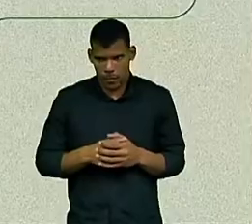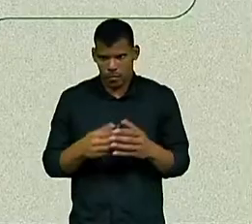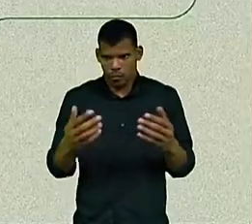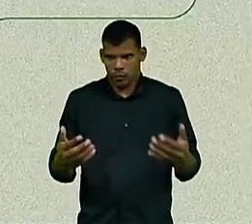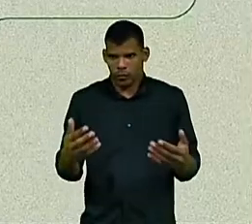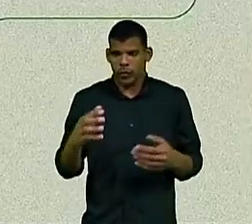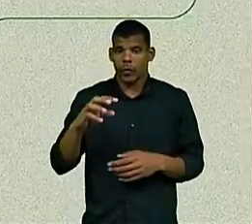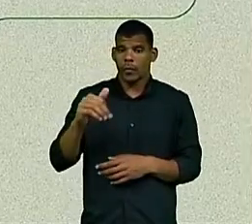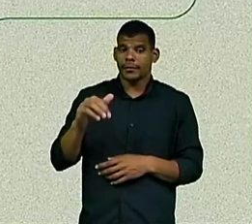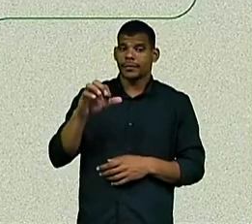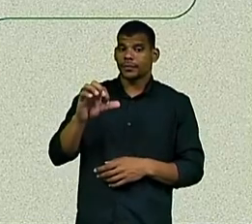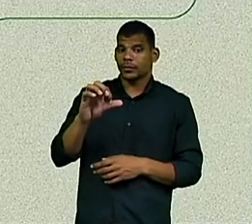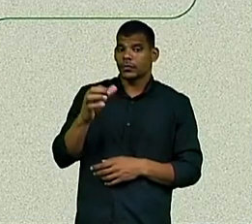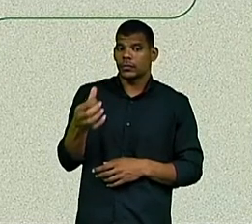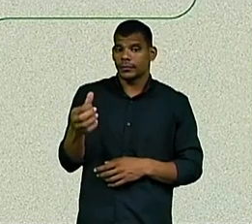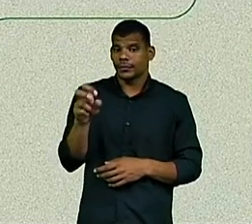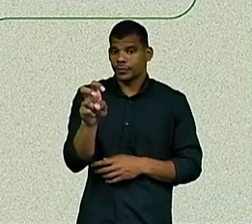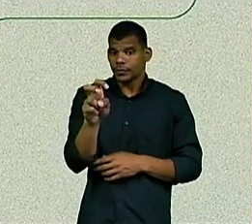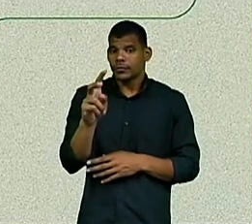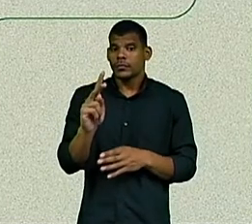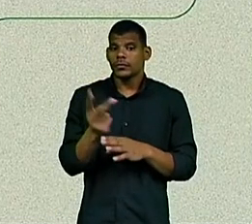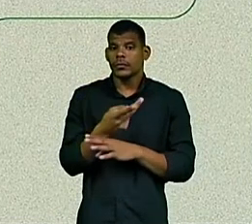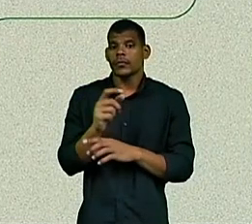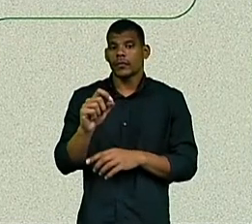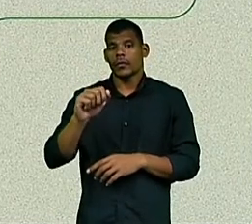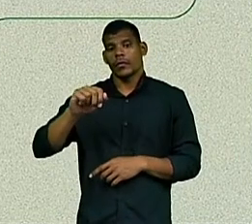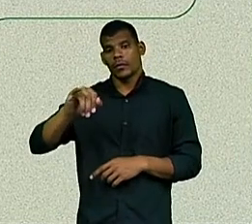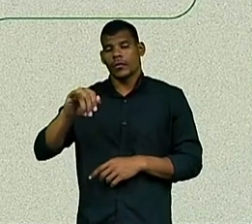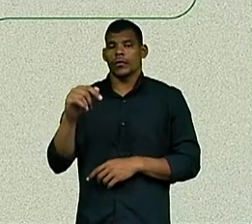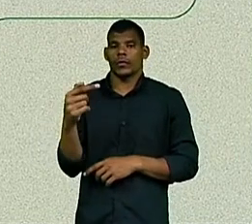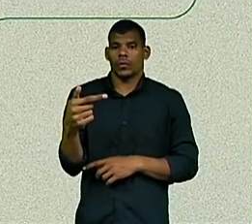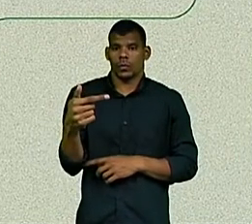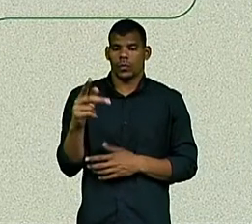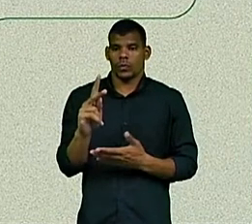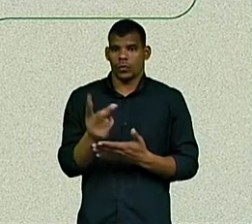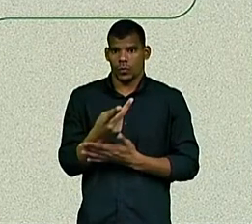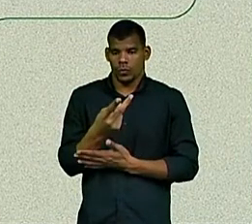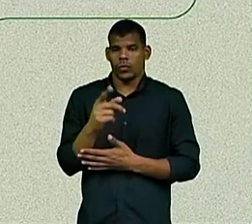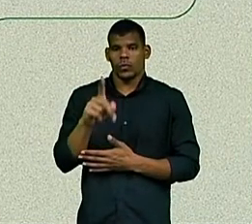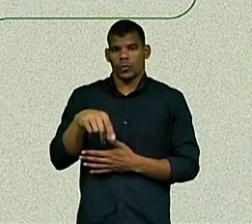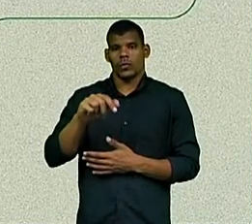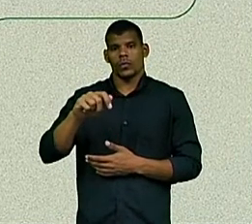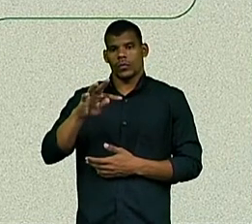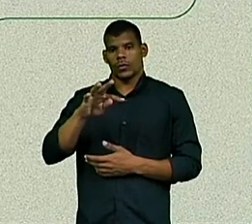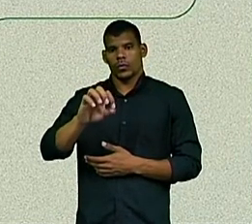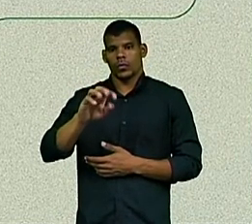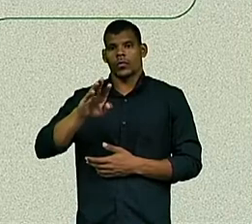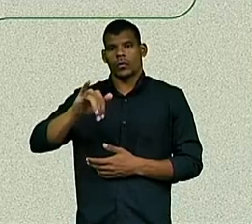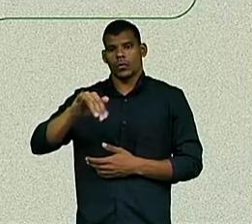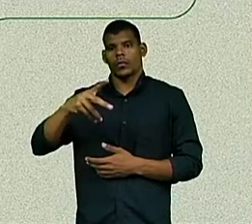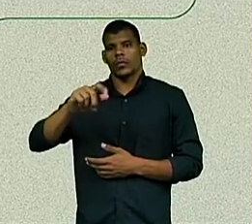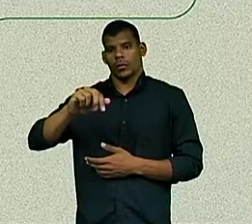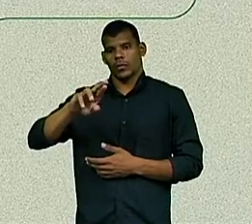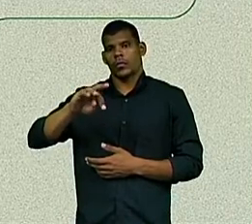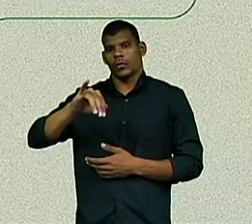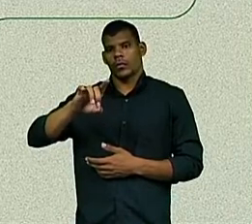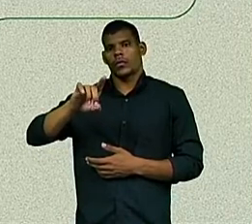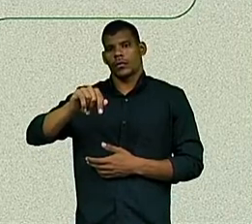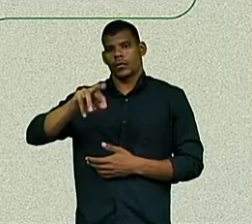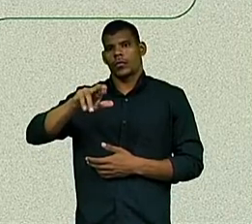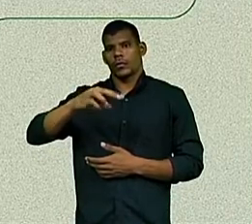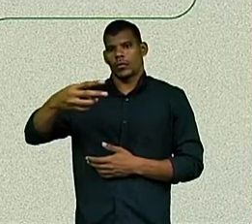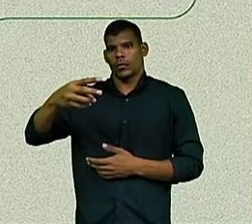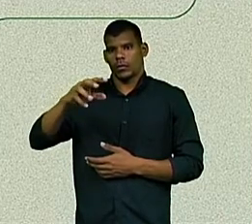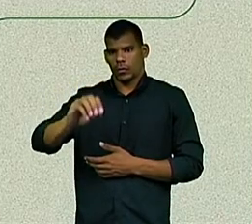em 1965 nós teremos o a E2 que é o ato do bi partidarismo e é também